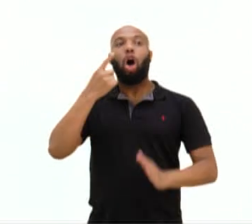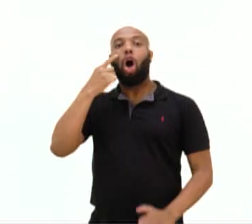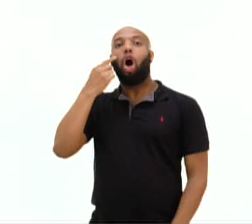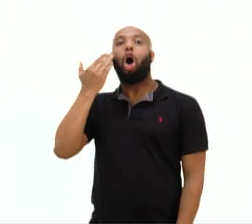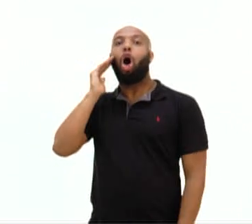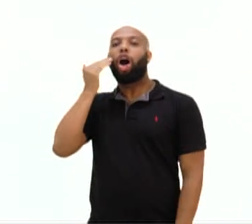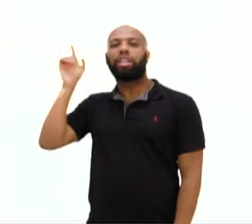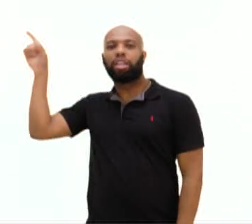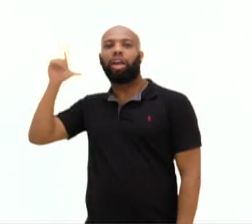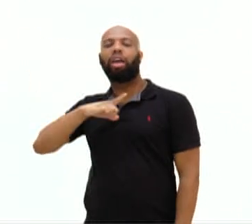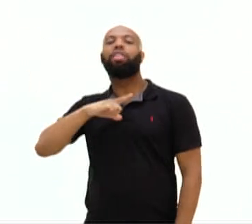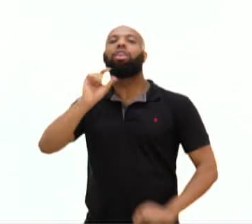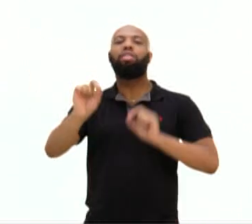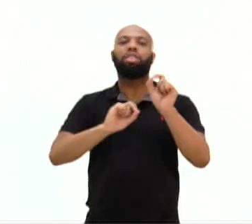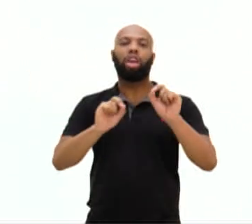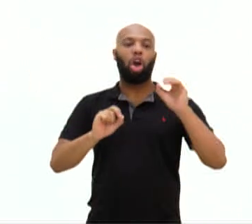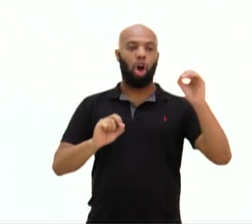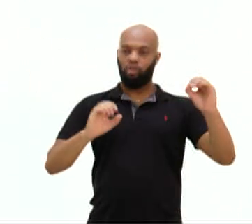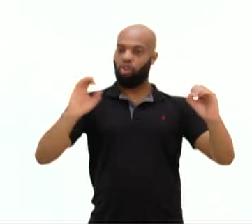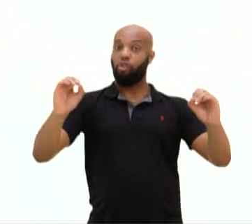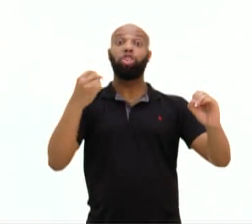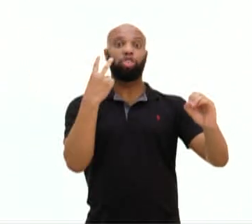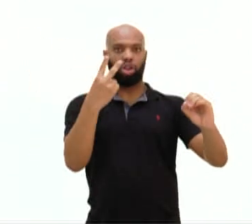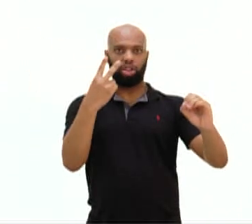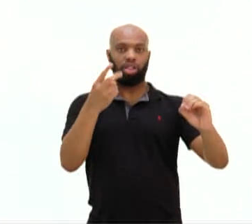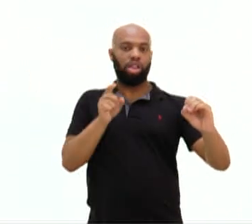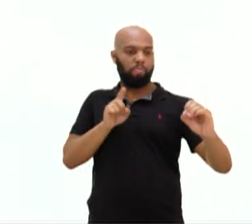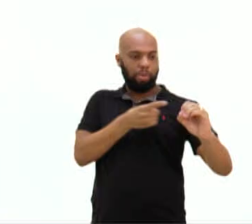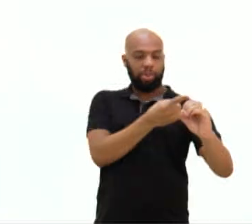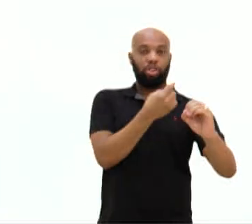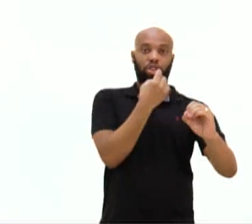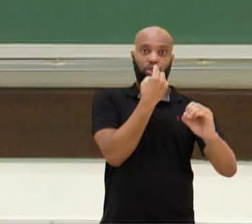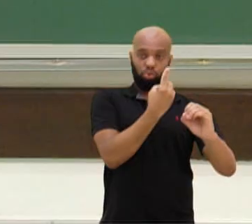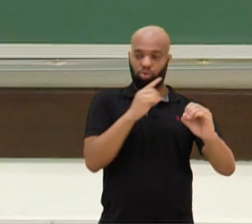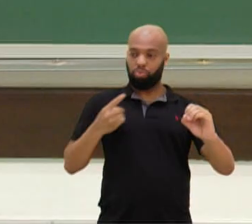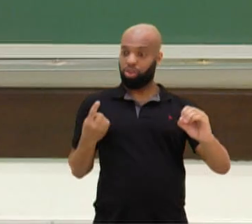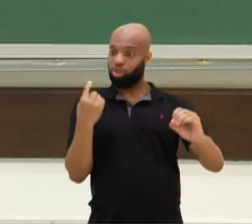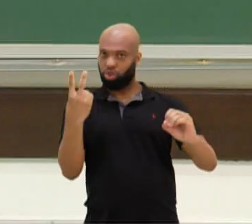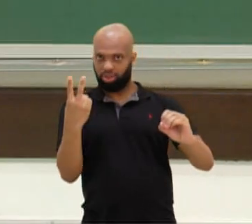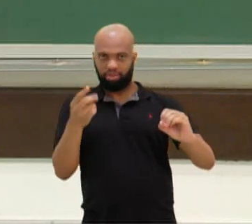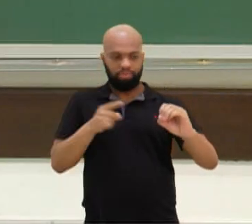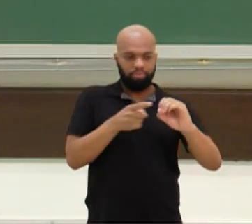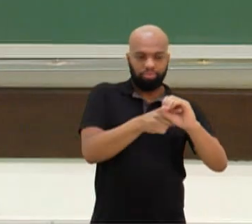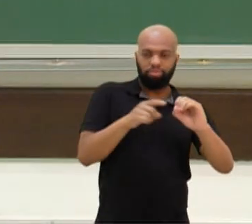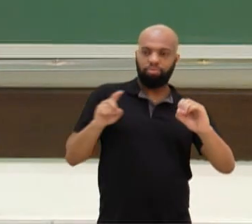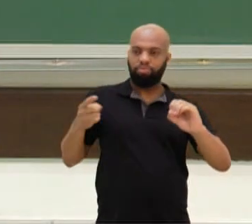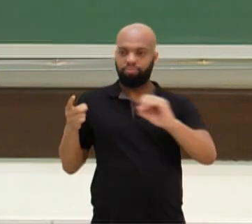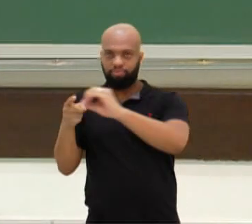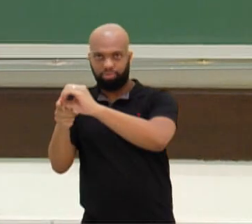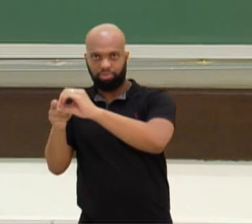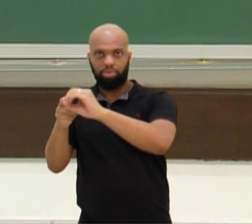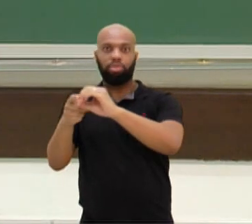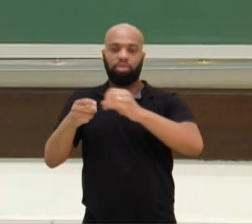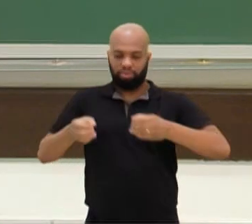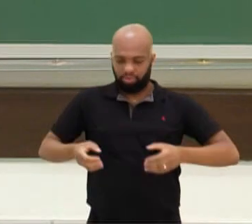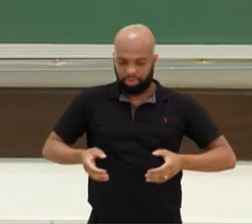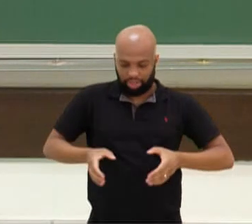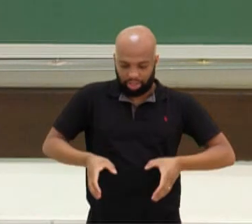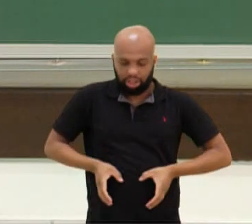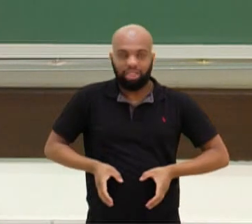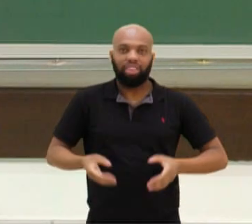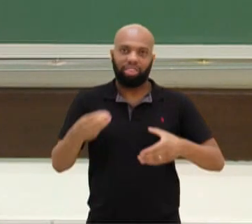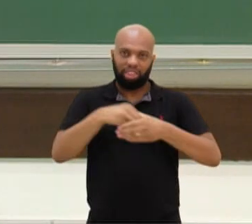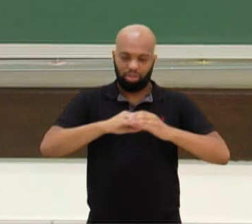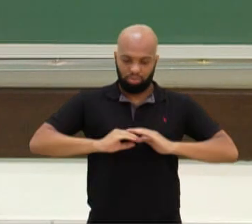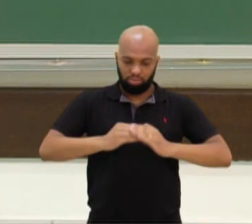2 espermatozoides e 2 óvulos diferentes, tá? Então aqui primeiro eles pegaram os gêmeos monozigóticos e viram que